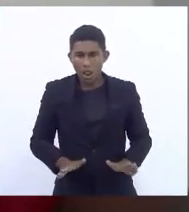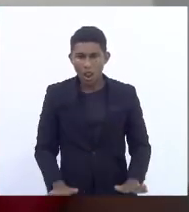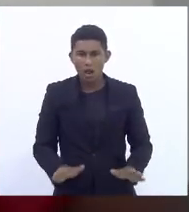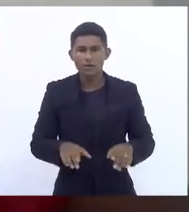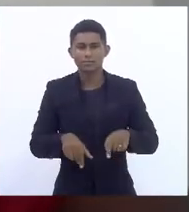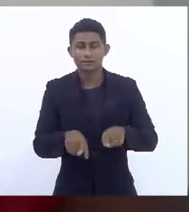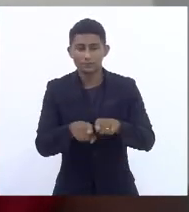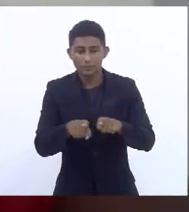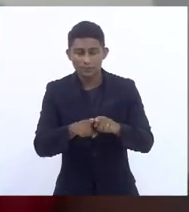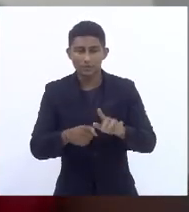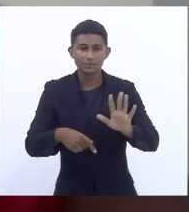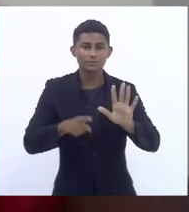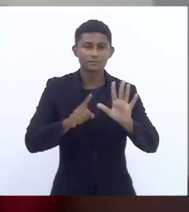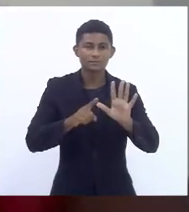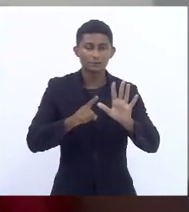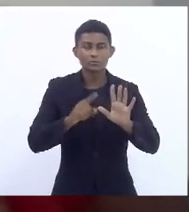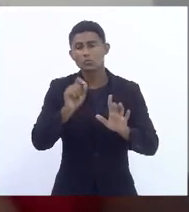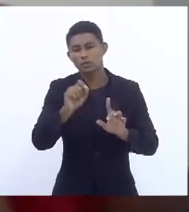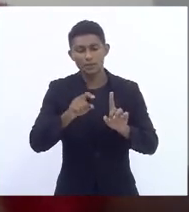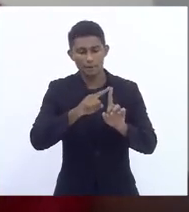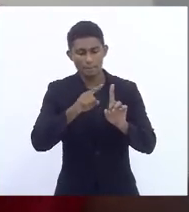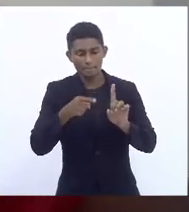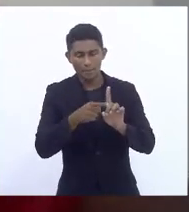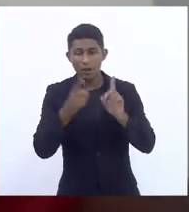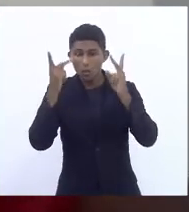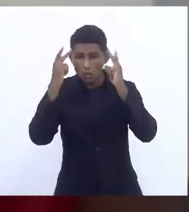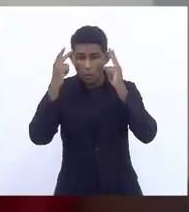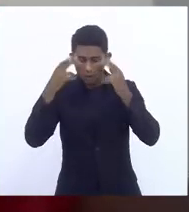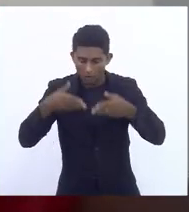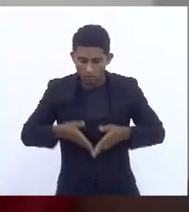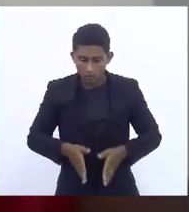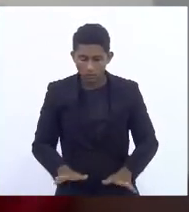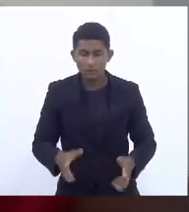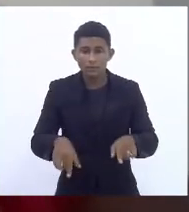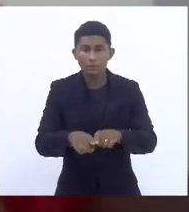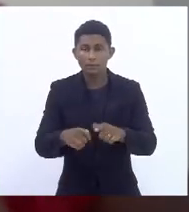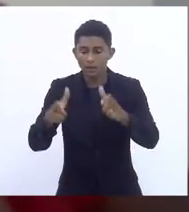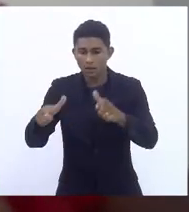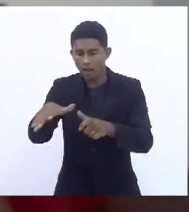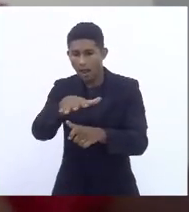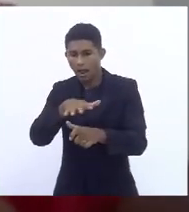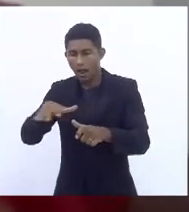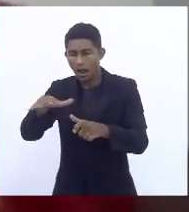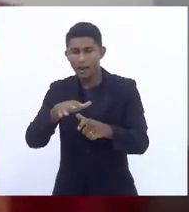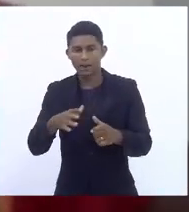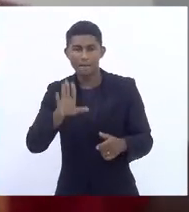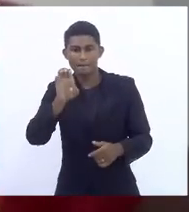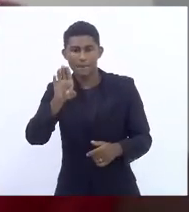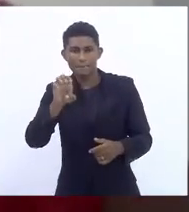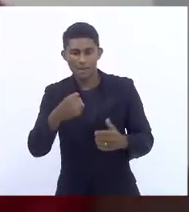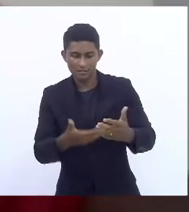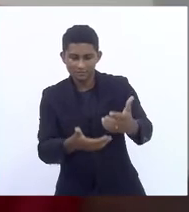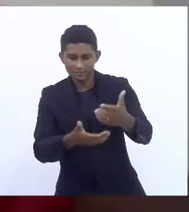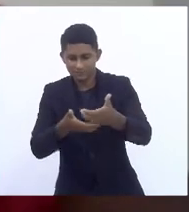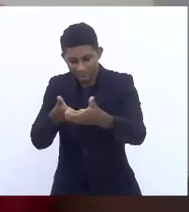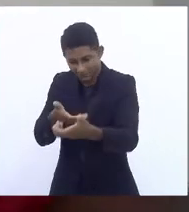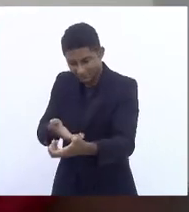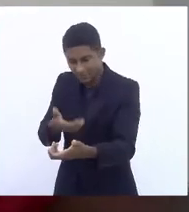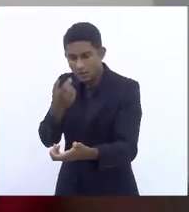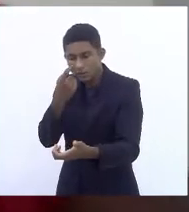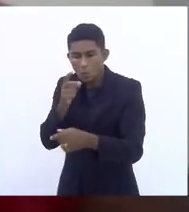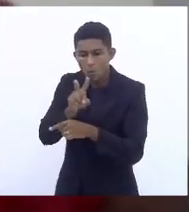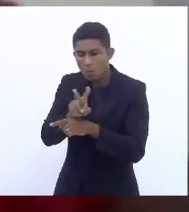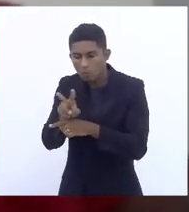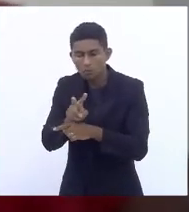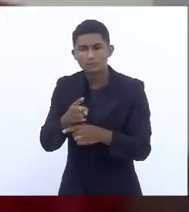cesariana, parto normal, além de uma área para observação de recém-nascido. Então, a gente deixa nesse pela ordem